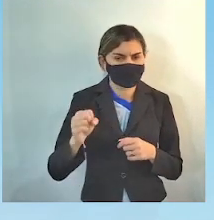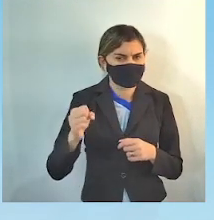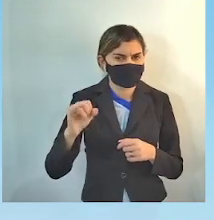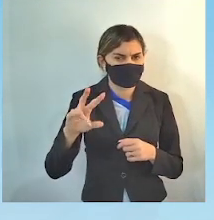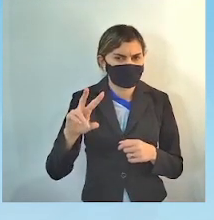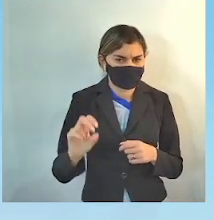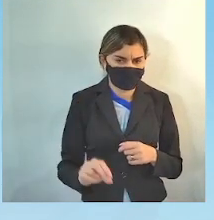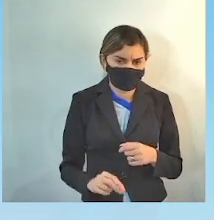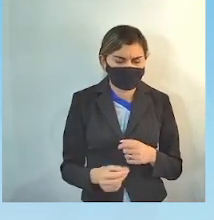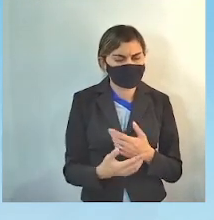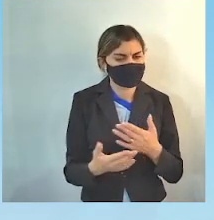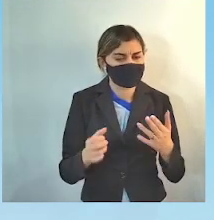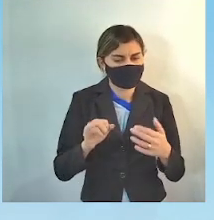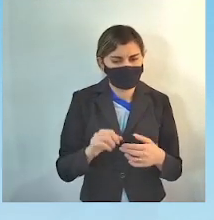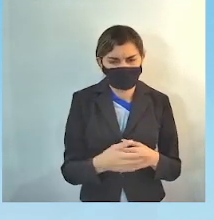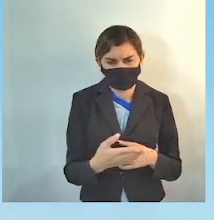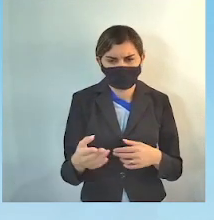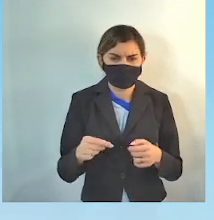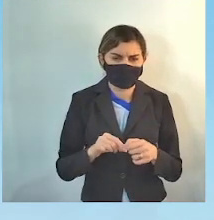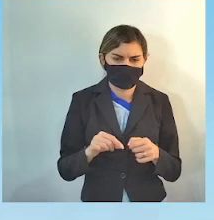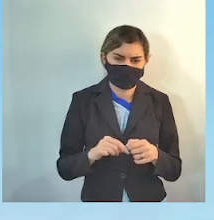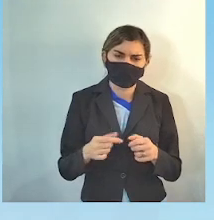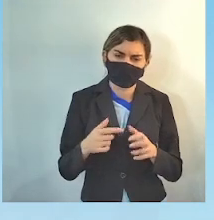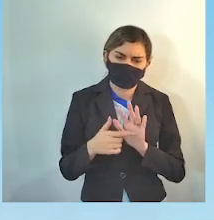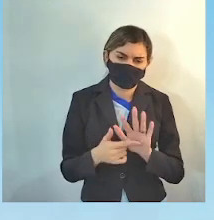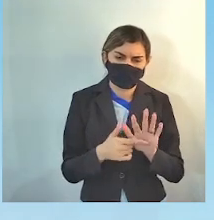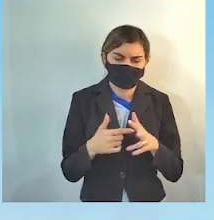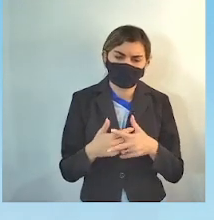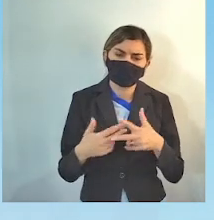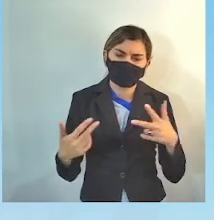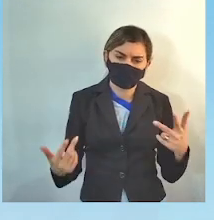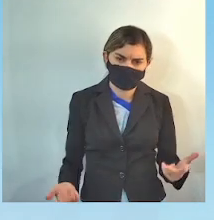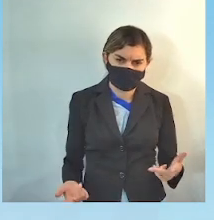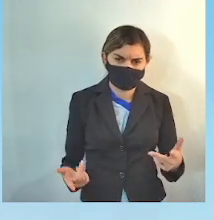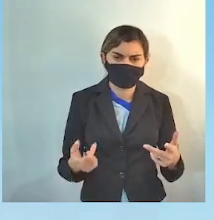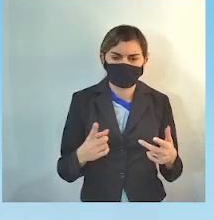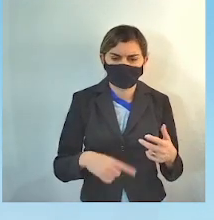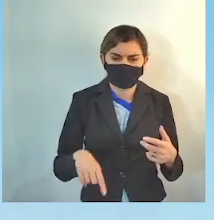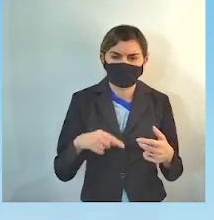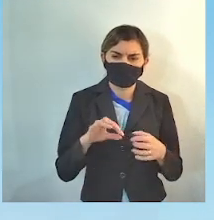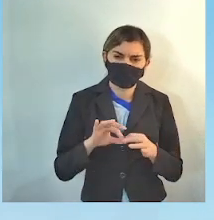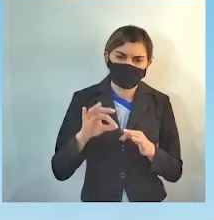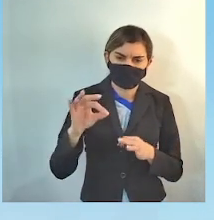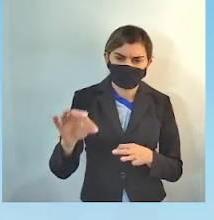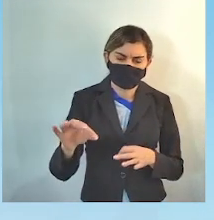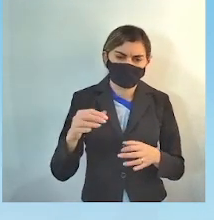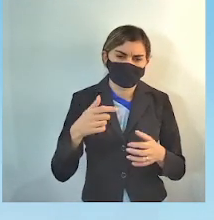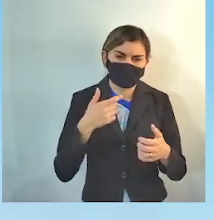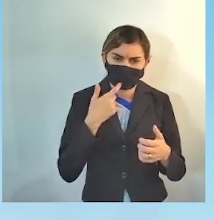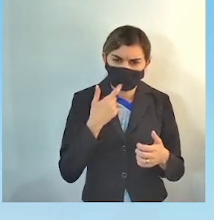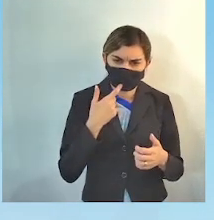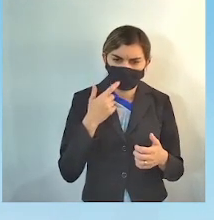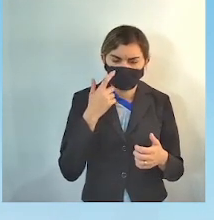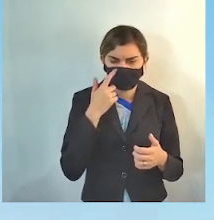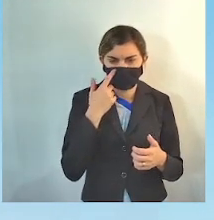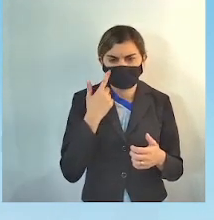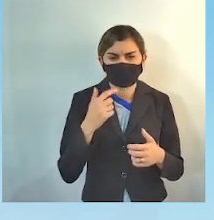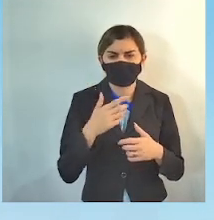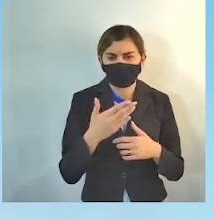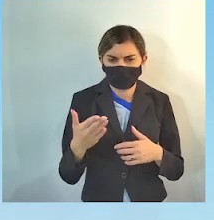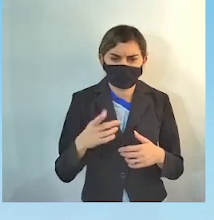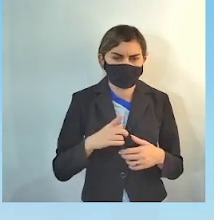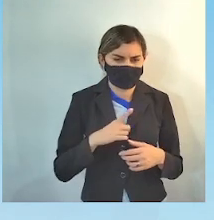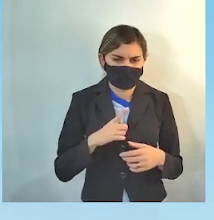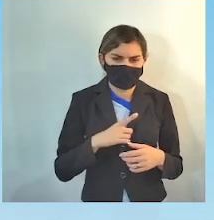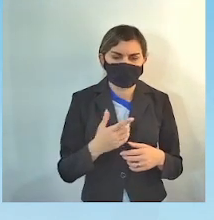pronouns. Se for para demonstrar algo de um objeto que está longe ou perto, near ou far, você tem